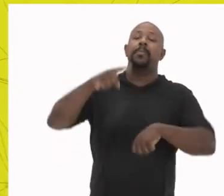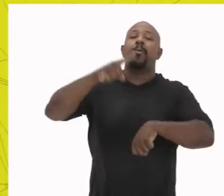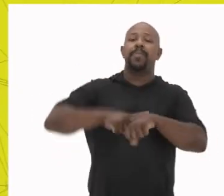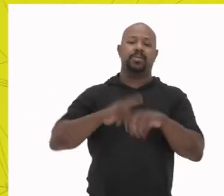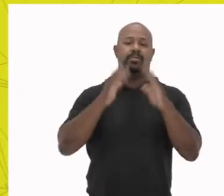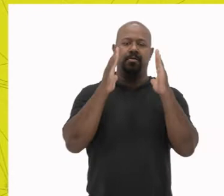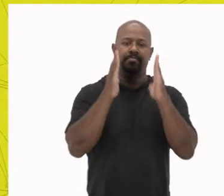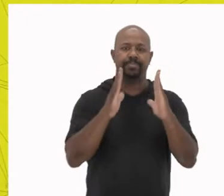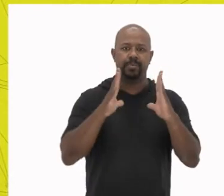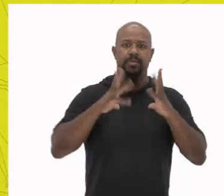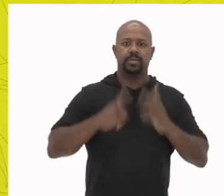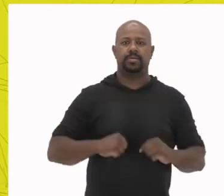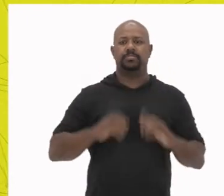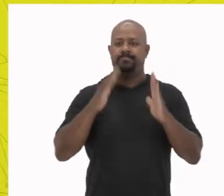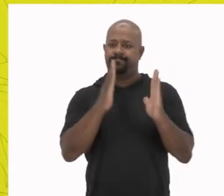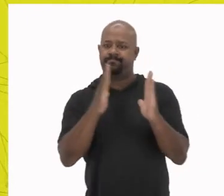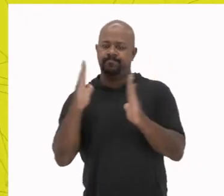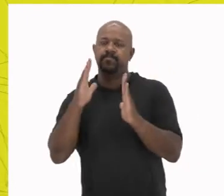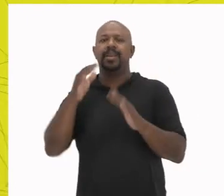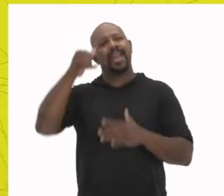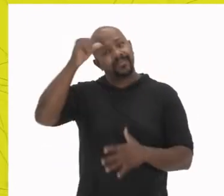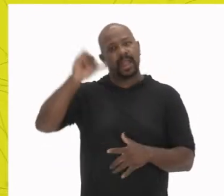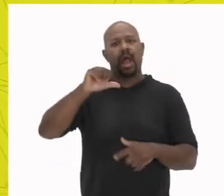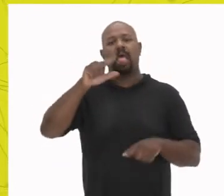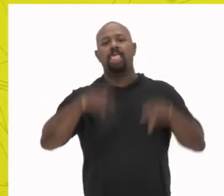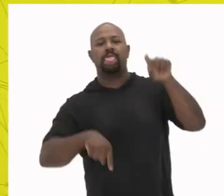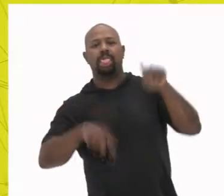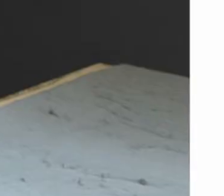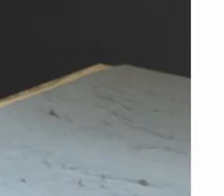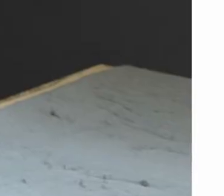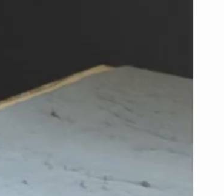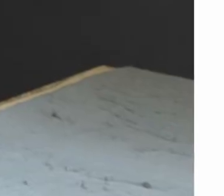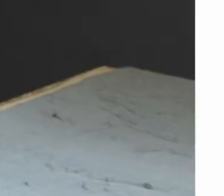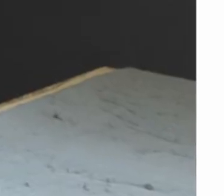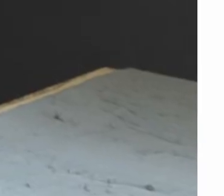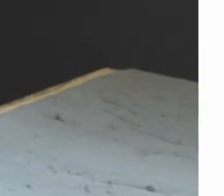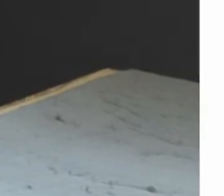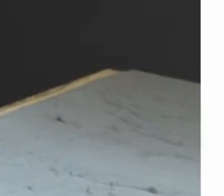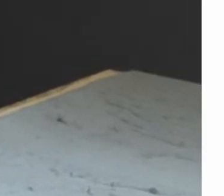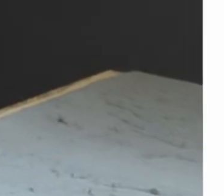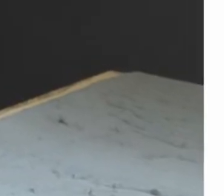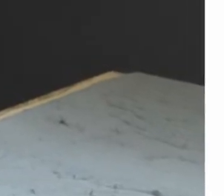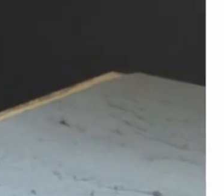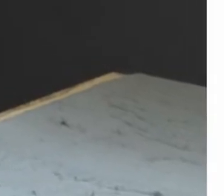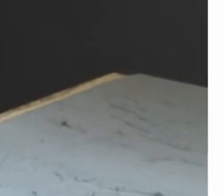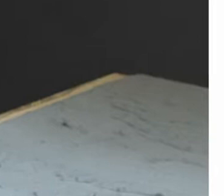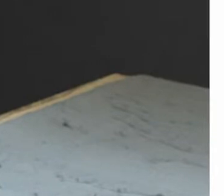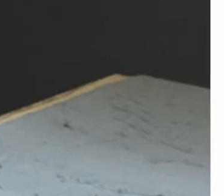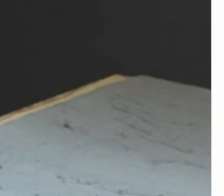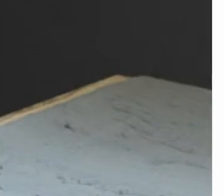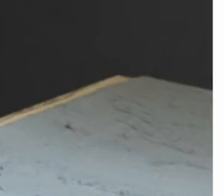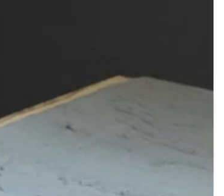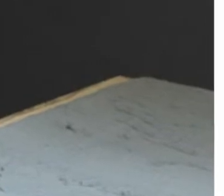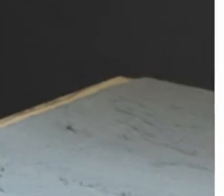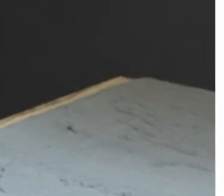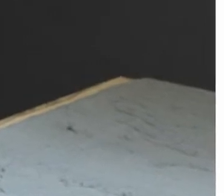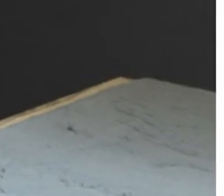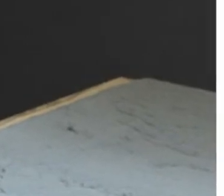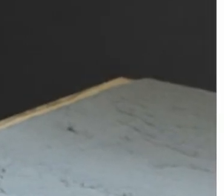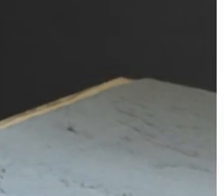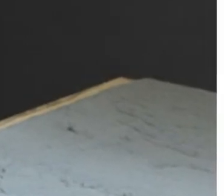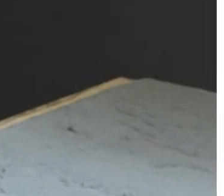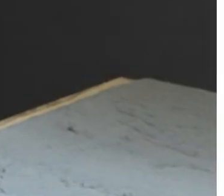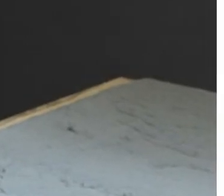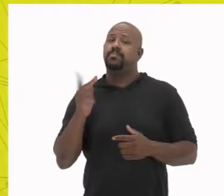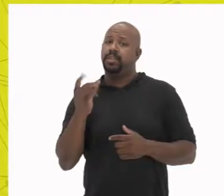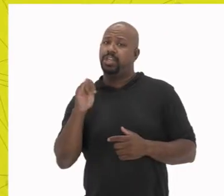o momento da higienização e tentar não alterá-lo com frequência. Uma mulher de máscara e jaleco branco desliza uma trincha na lateral de um jarro em uma